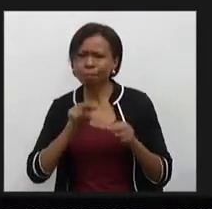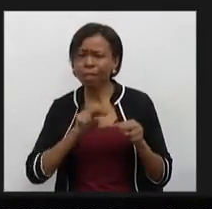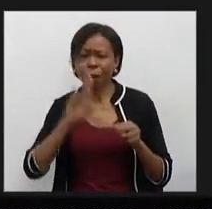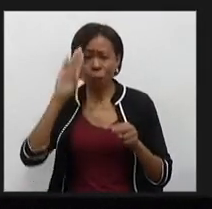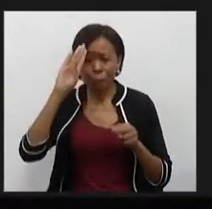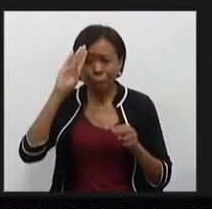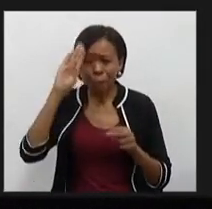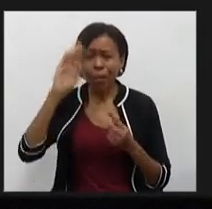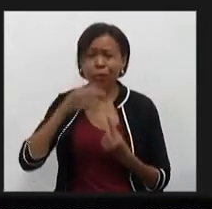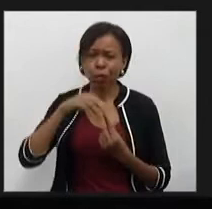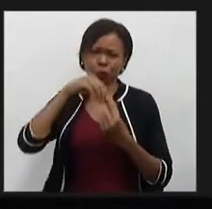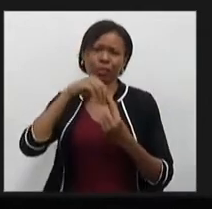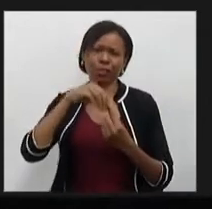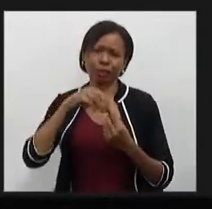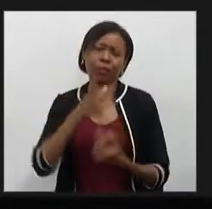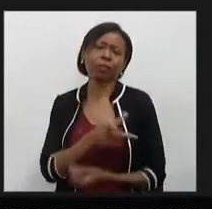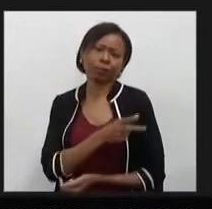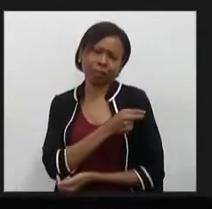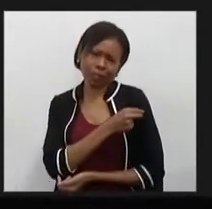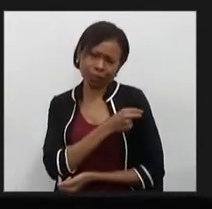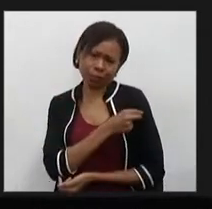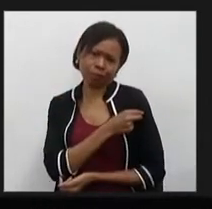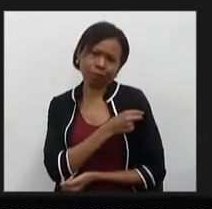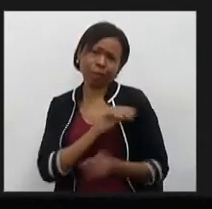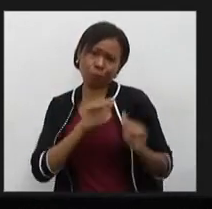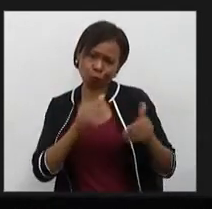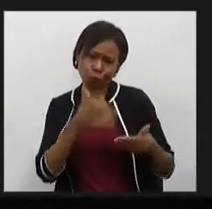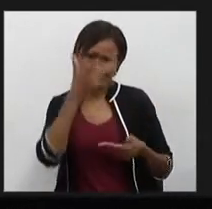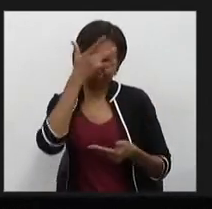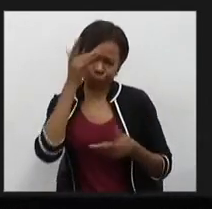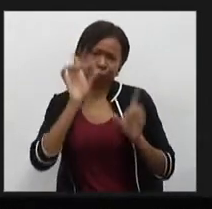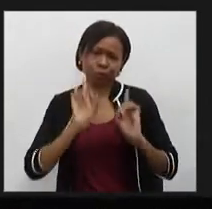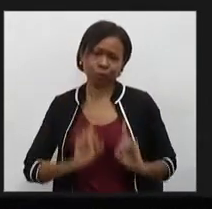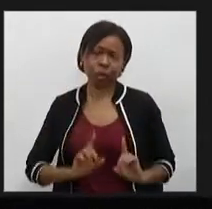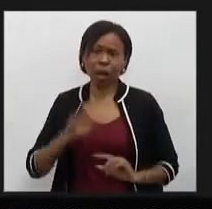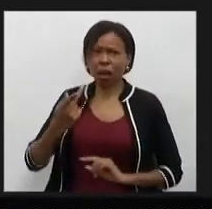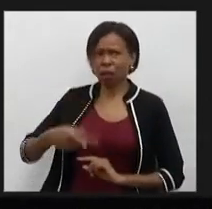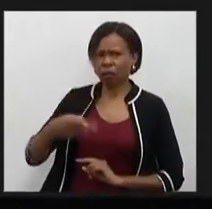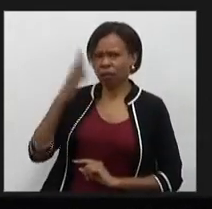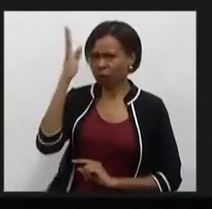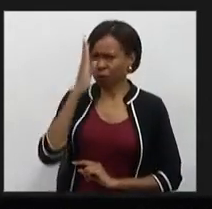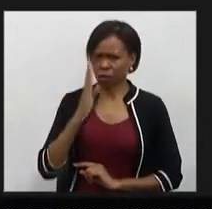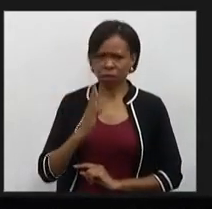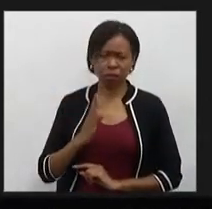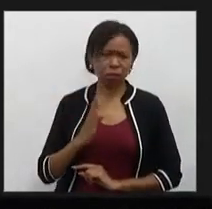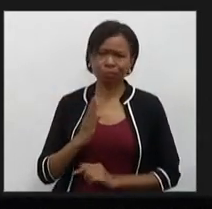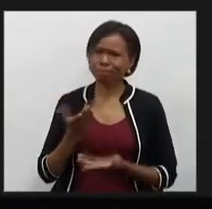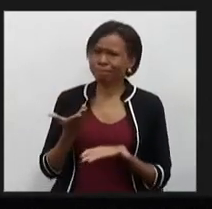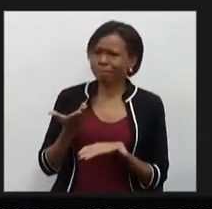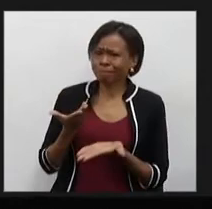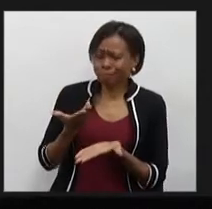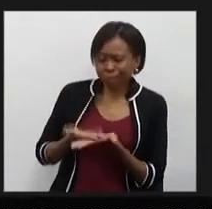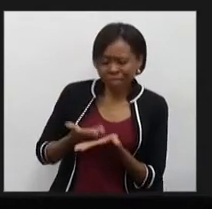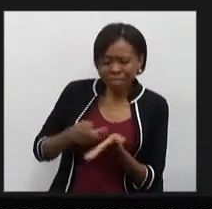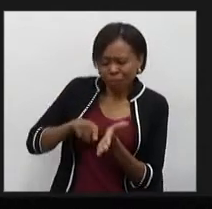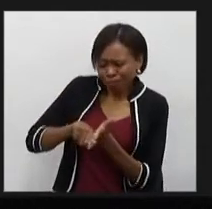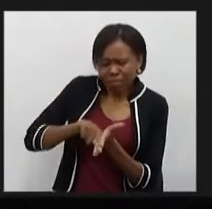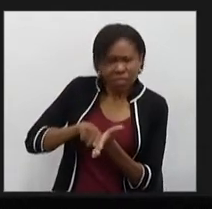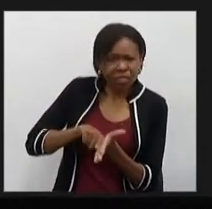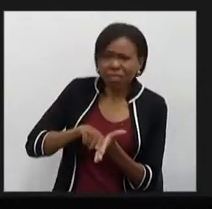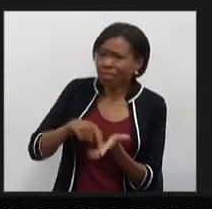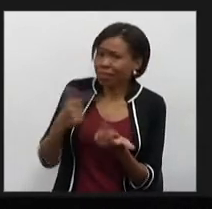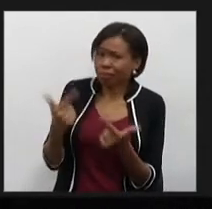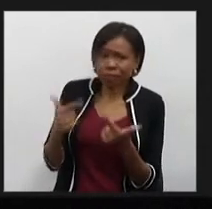vacinação. Lamentavelmente, no Brasil, nós ainda não temos estudos que podem trazer